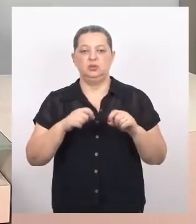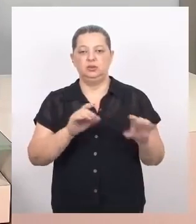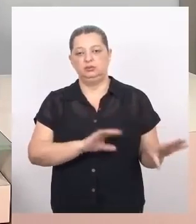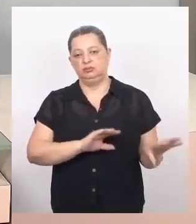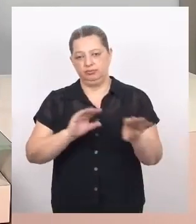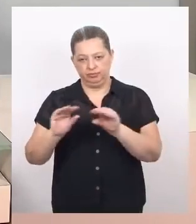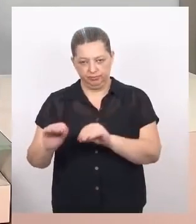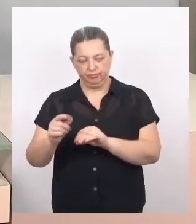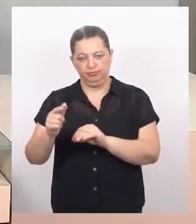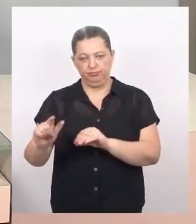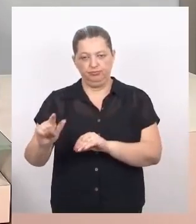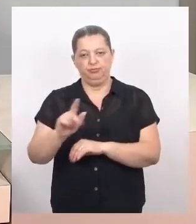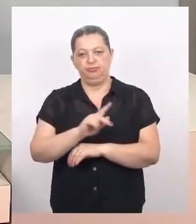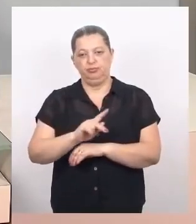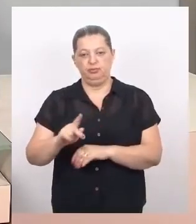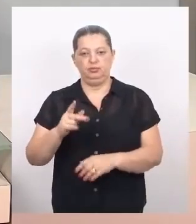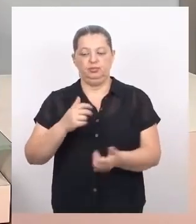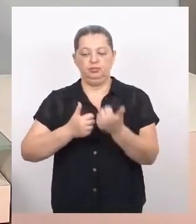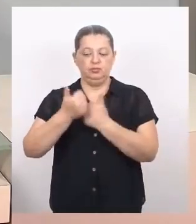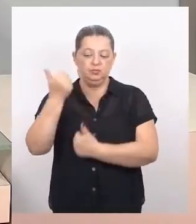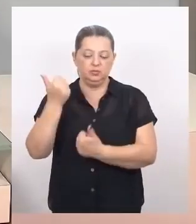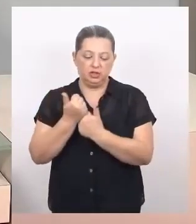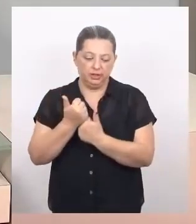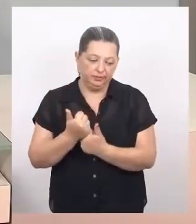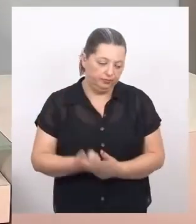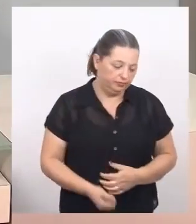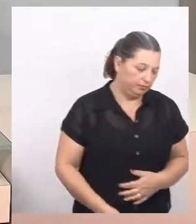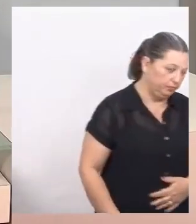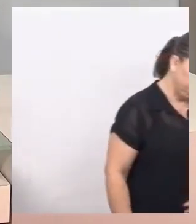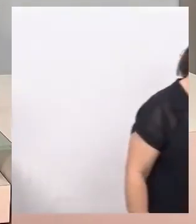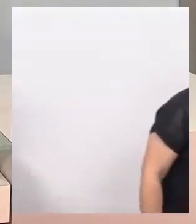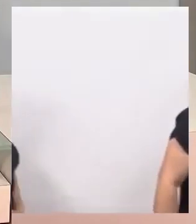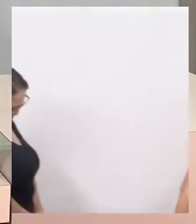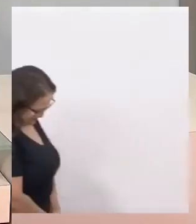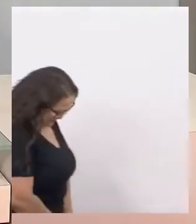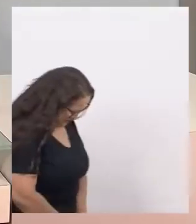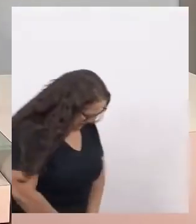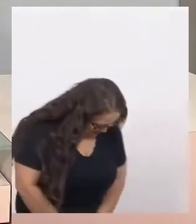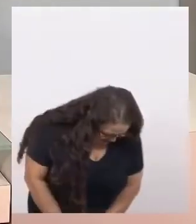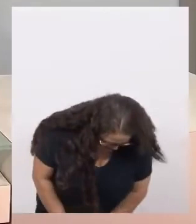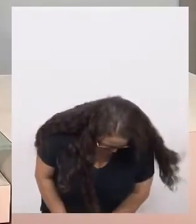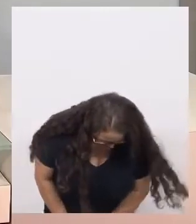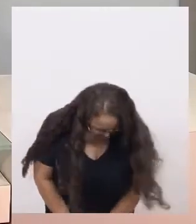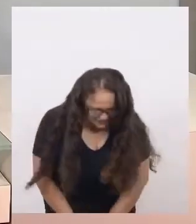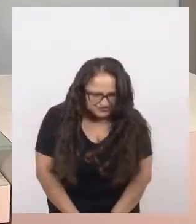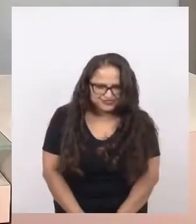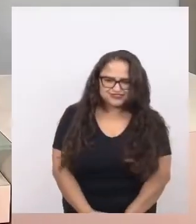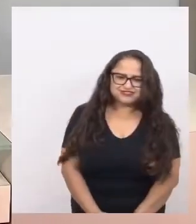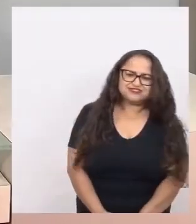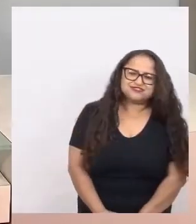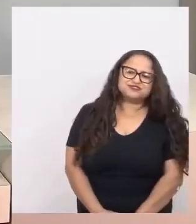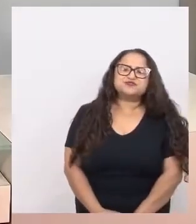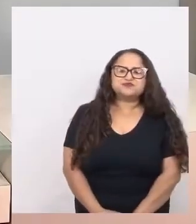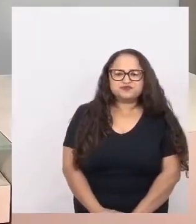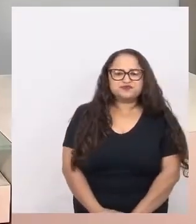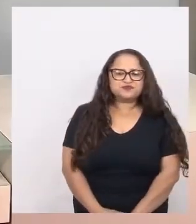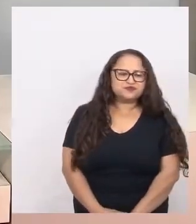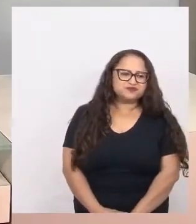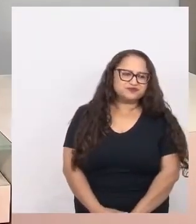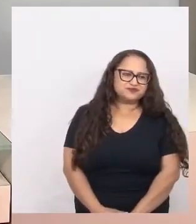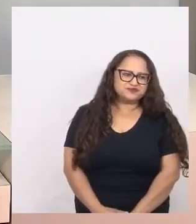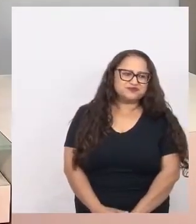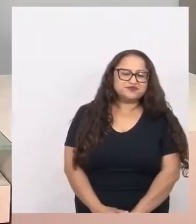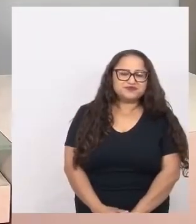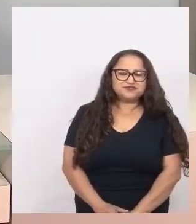esse docente em 0,56, que está numa unidade escolar que vai se tornar PEM em 2022, para uma unidade regular em